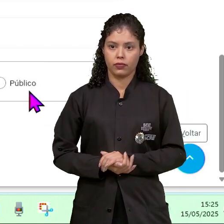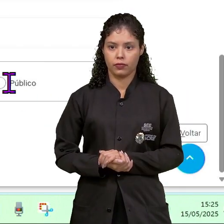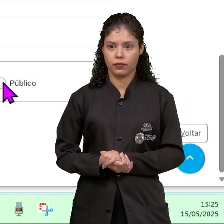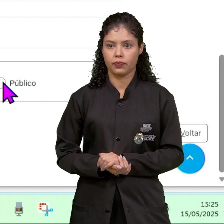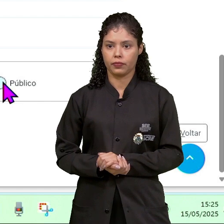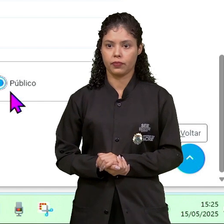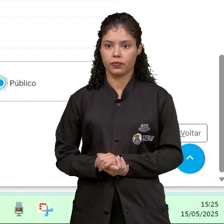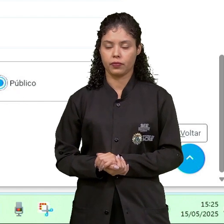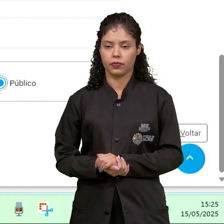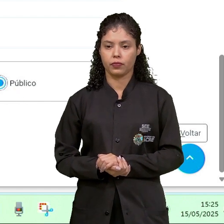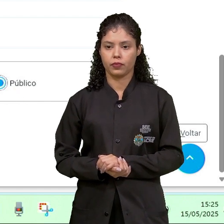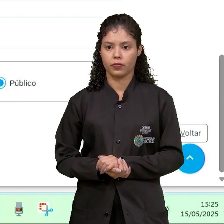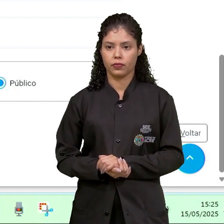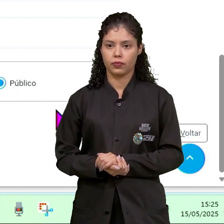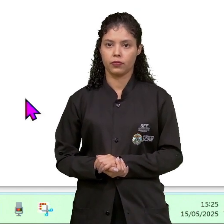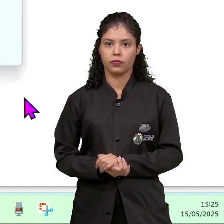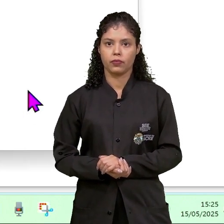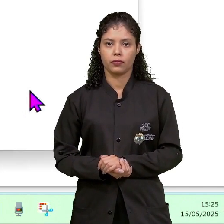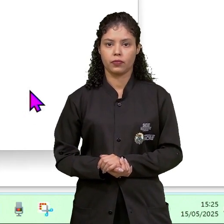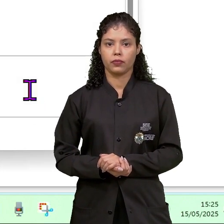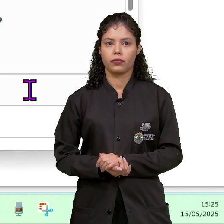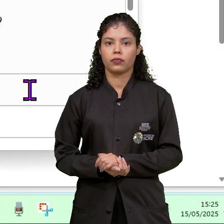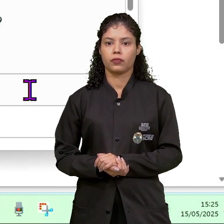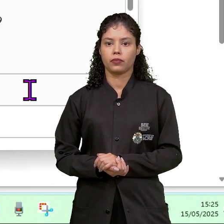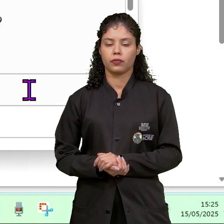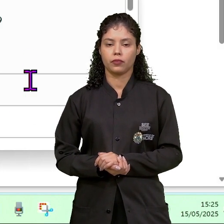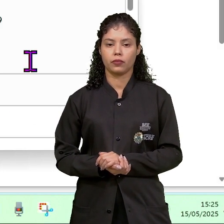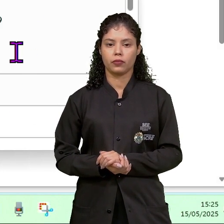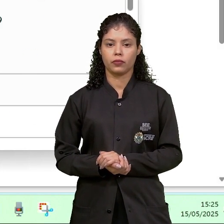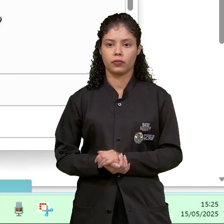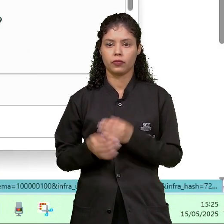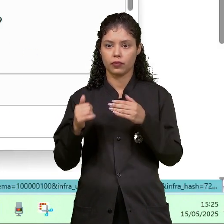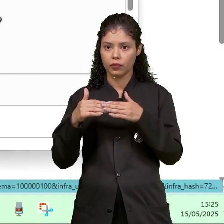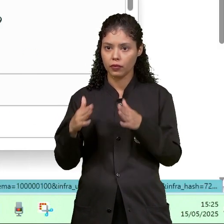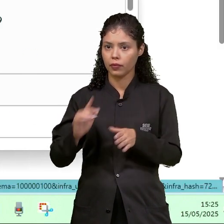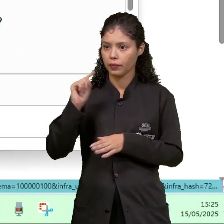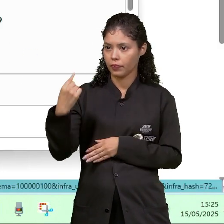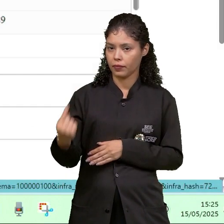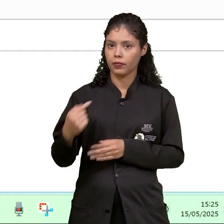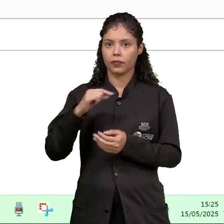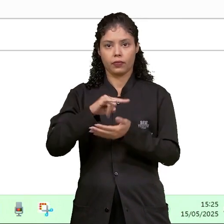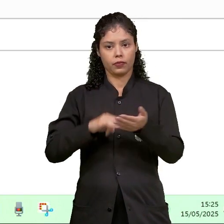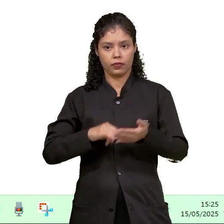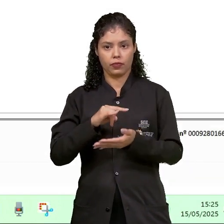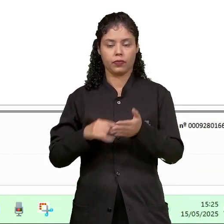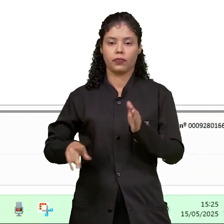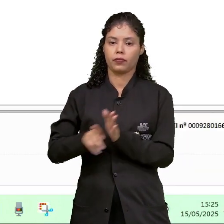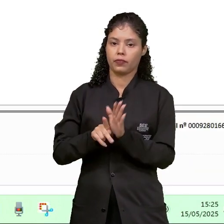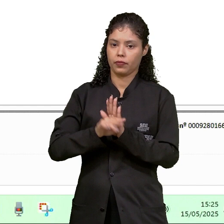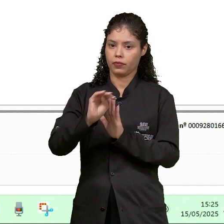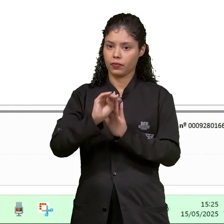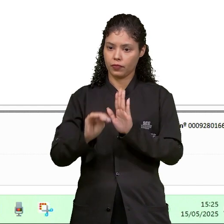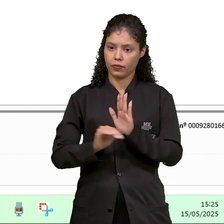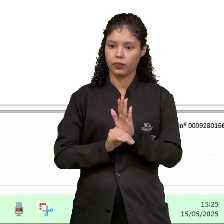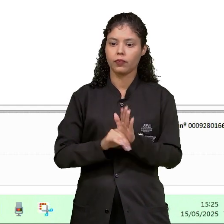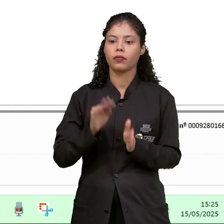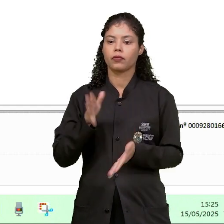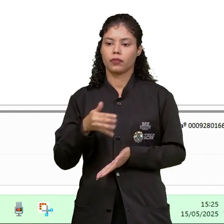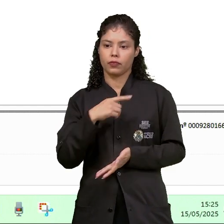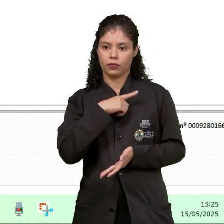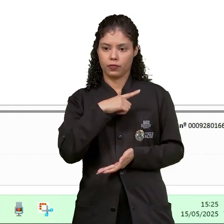o público. Salvar. Ele vai abrir aquele documento que eu acabei de criar. E aqui embaixo, ó, já está a